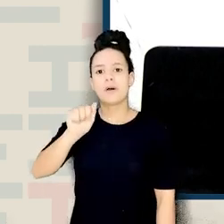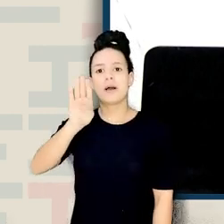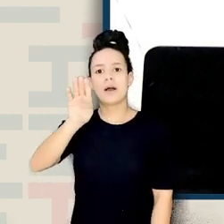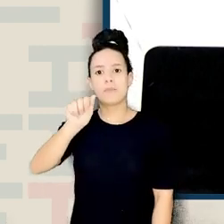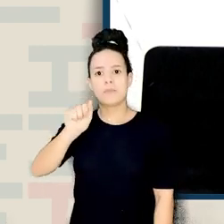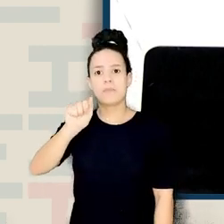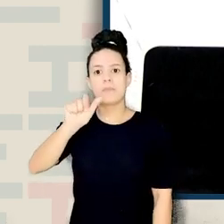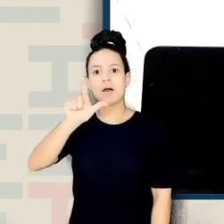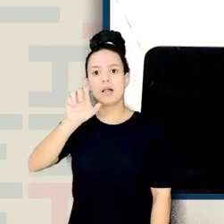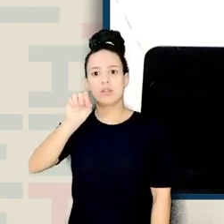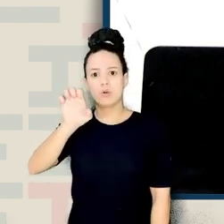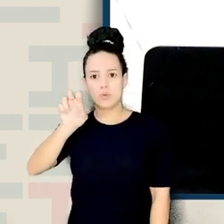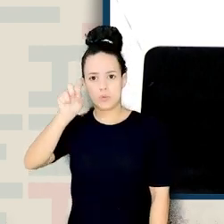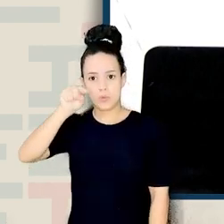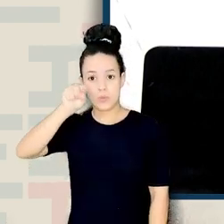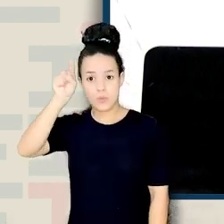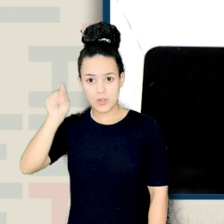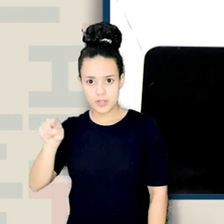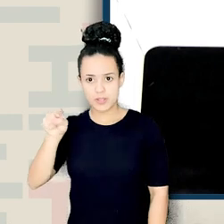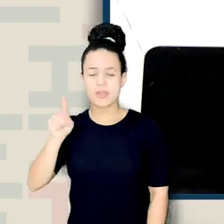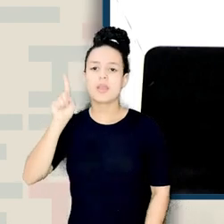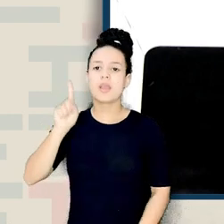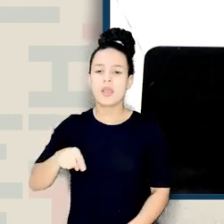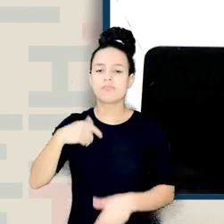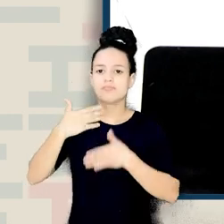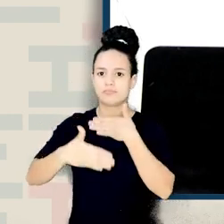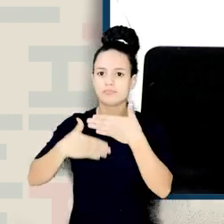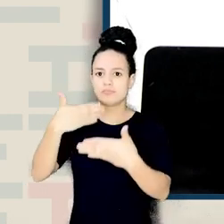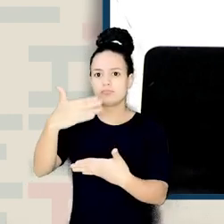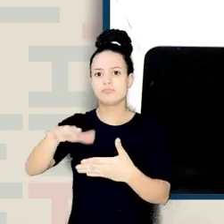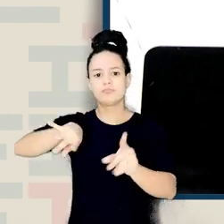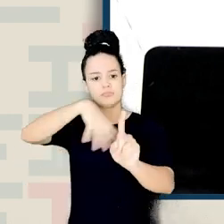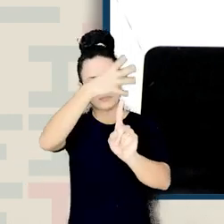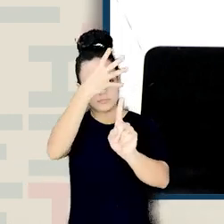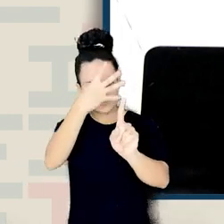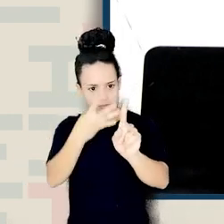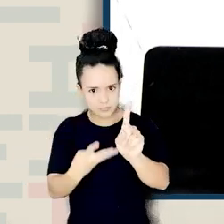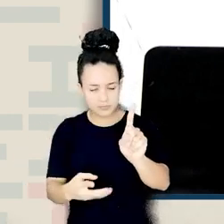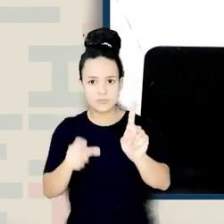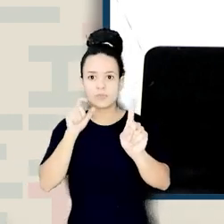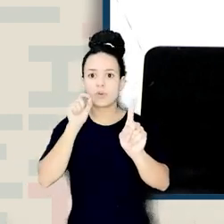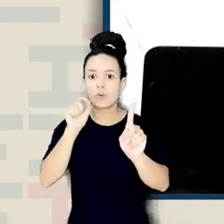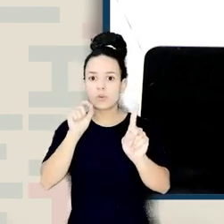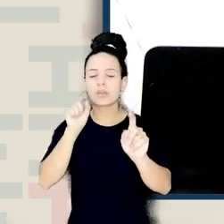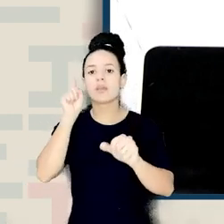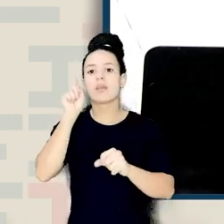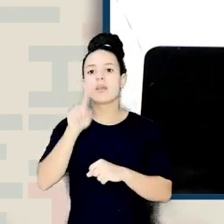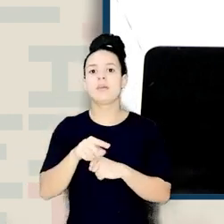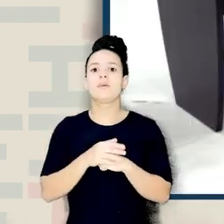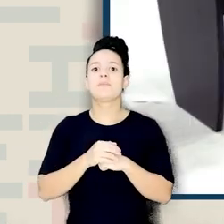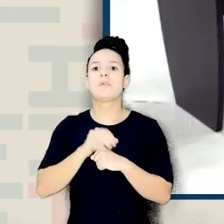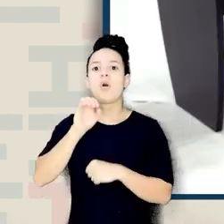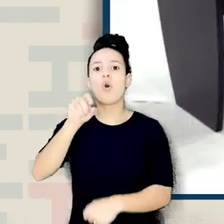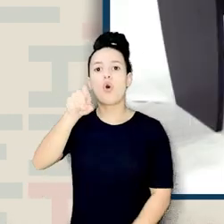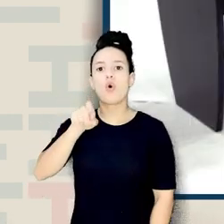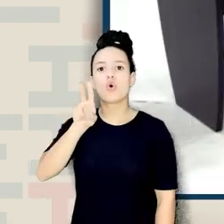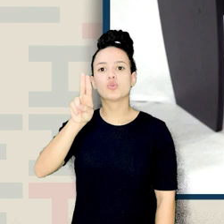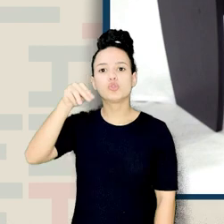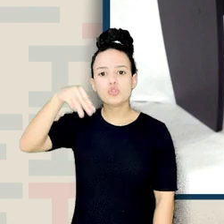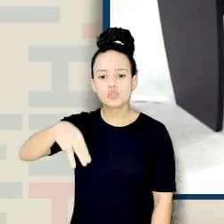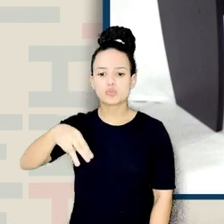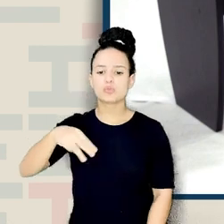referência a uma caminhada de saudação ao orixá Oxum, no sentido de poder se propagar a sua beleza, a